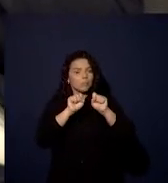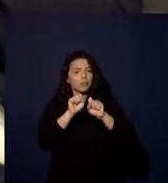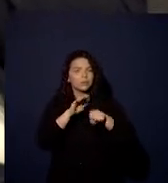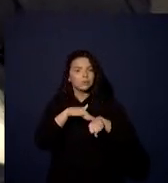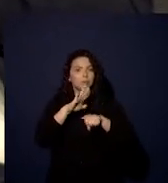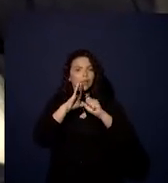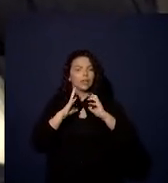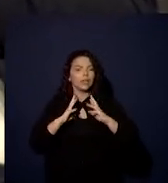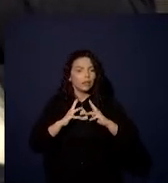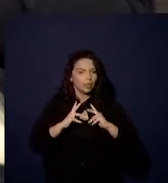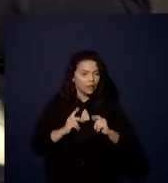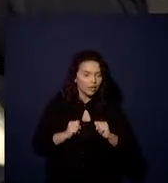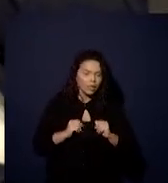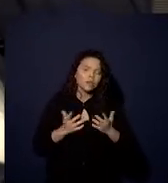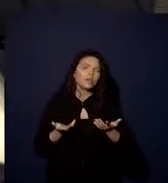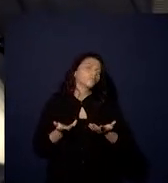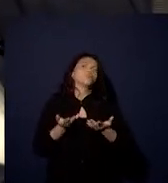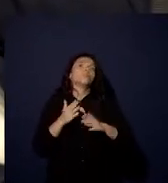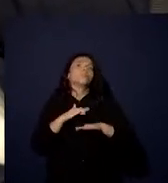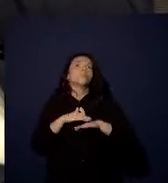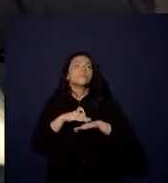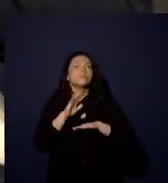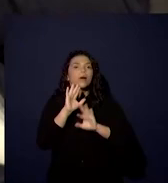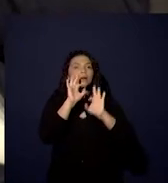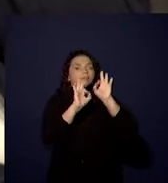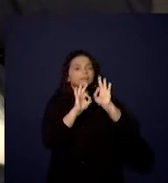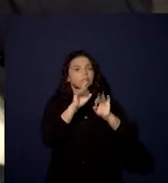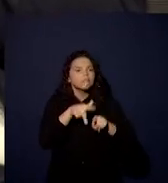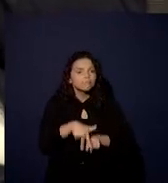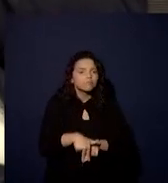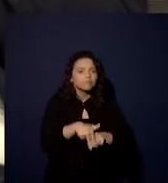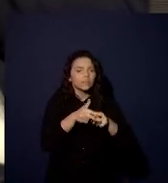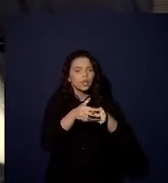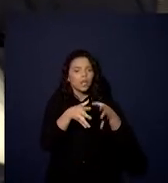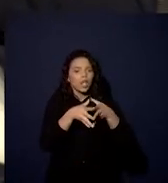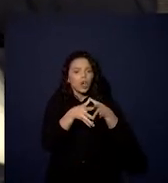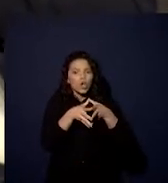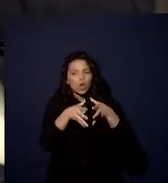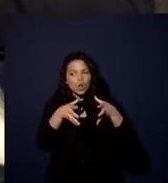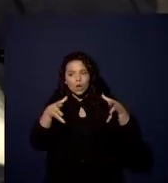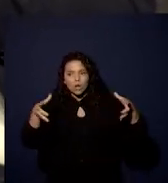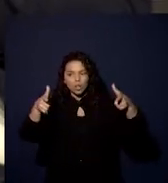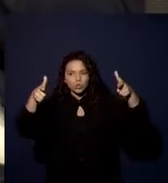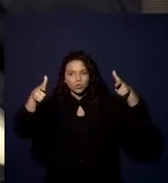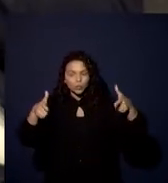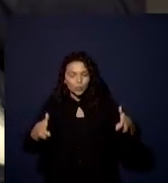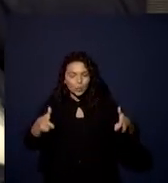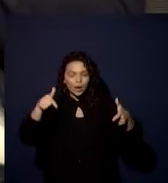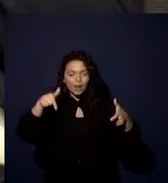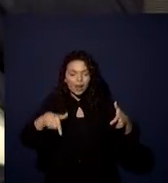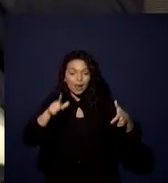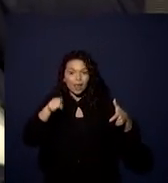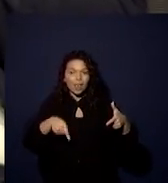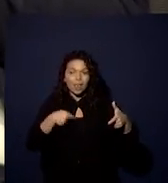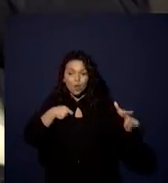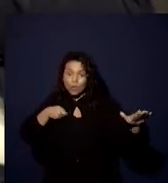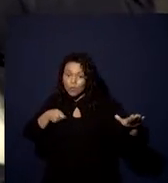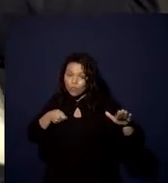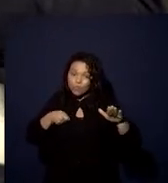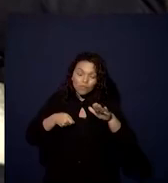de fato se constituir como um grande local para se investir em produção